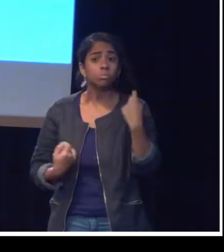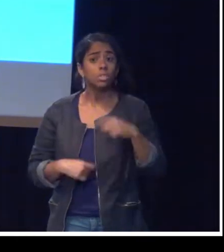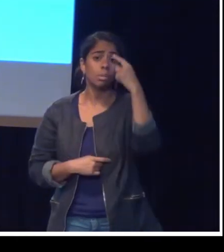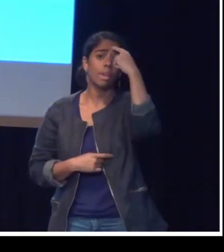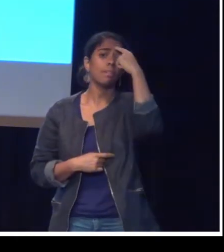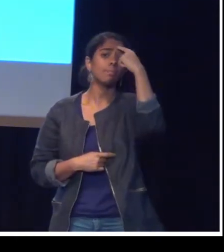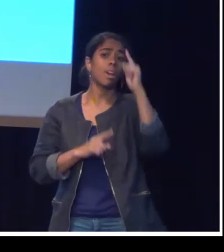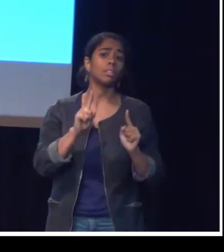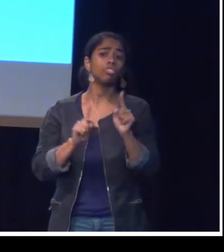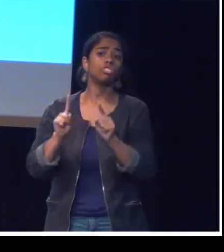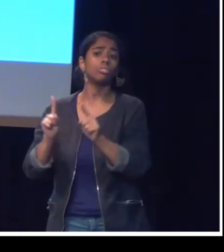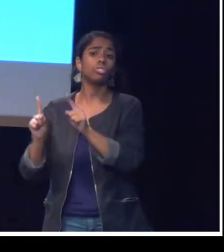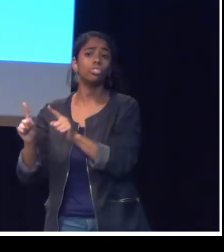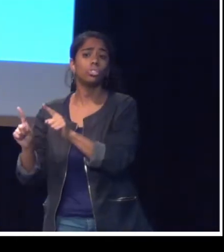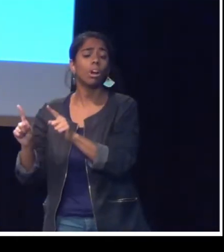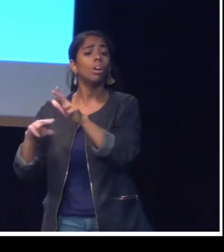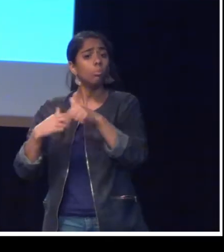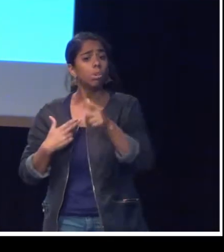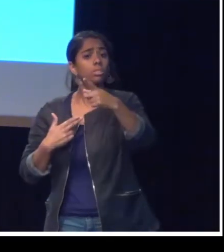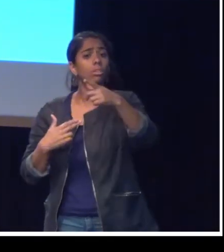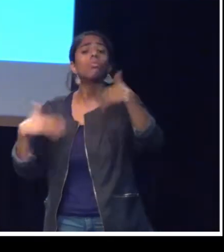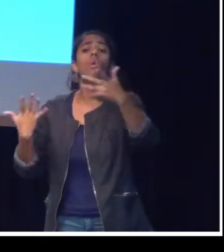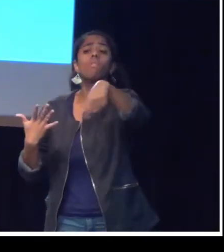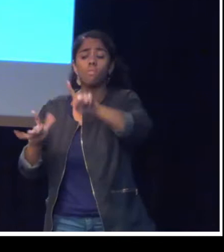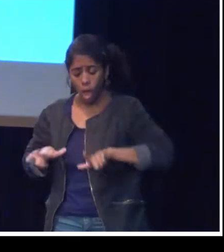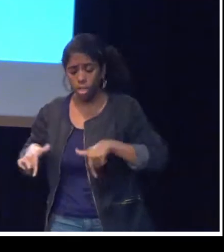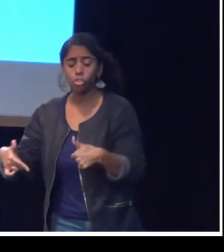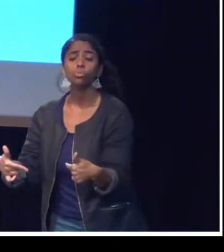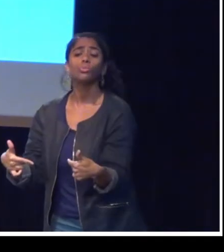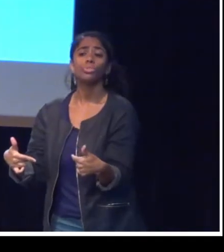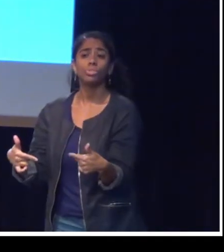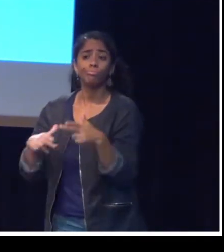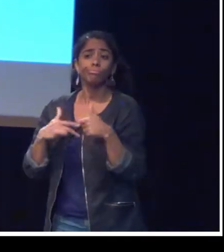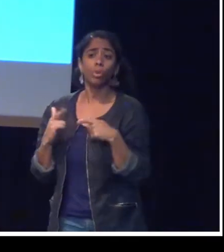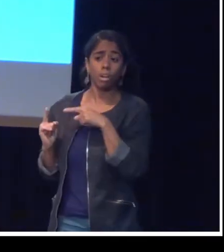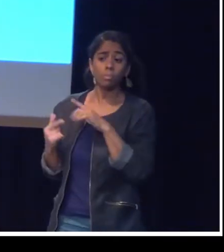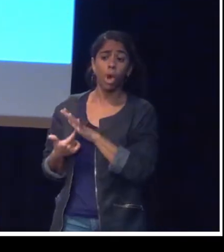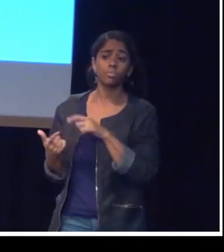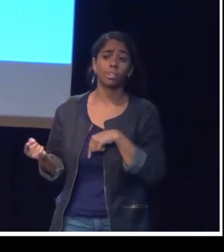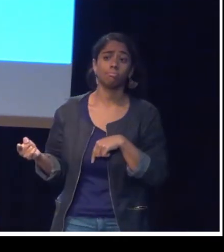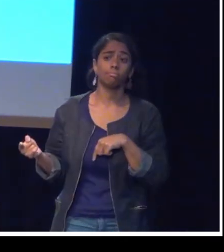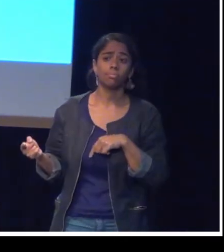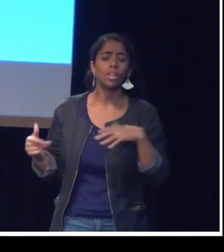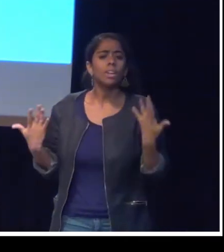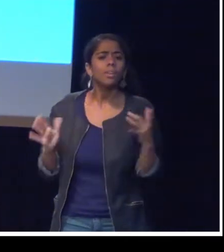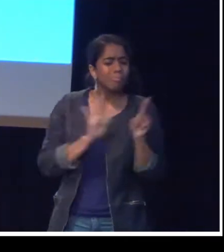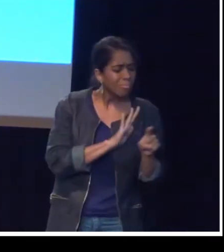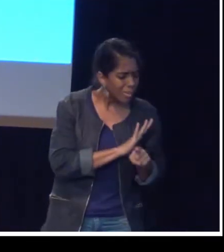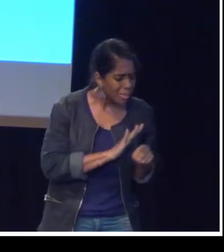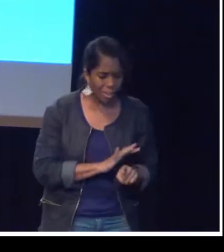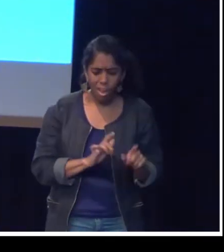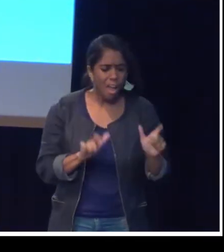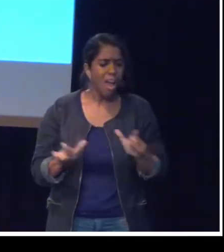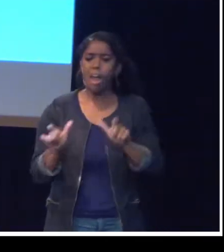sobretudo pelas atitudes que teremos diante desses dados. E aí surgiram algumas perguntas. Onde estão essas pessoas?